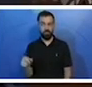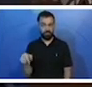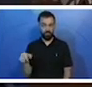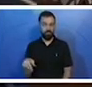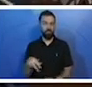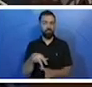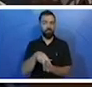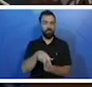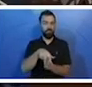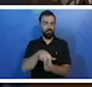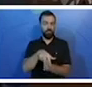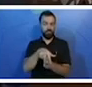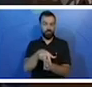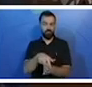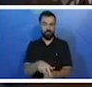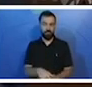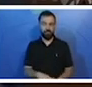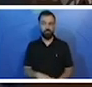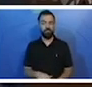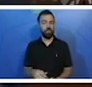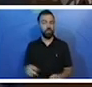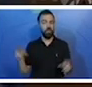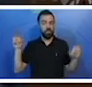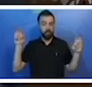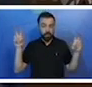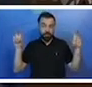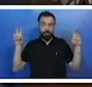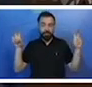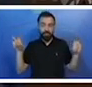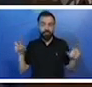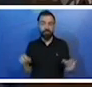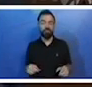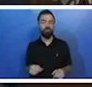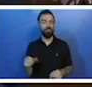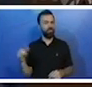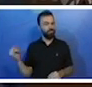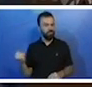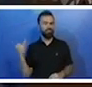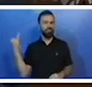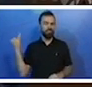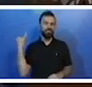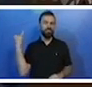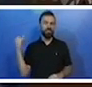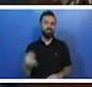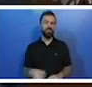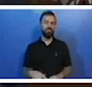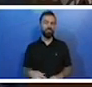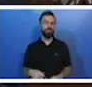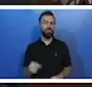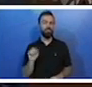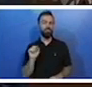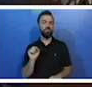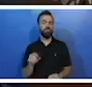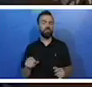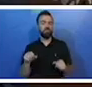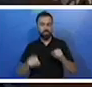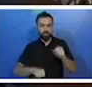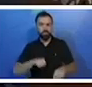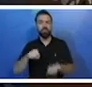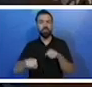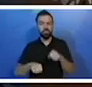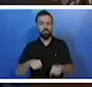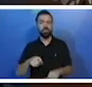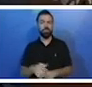professor da Escola Luísa Paraçu Borges e hoje nós vamos falar sobre mais outro tema muito importante dentro das aulas de Educação Física, que é o ciclismo